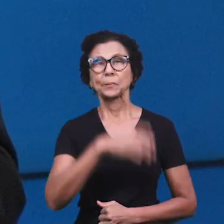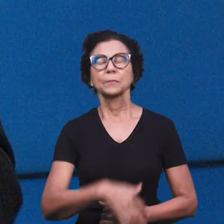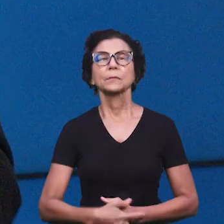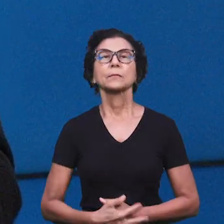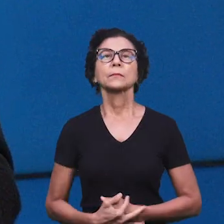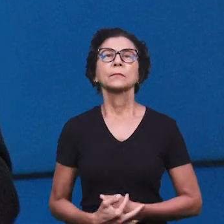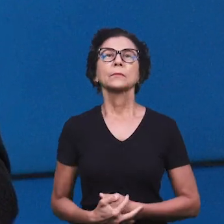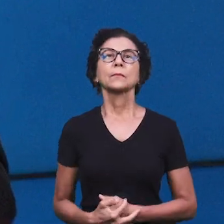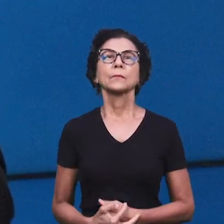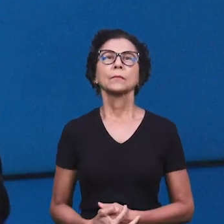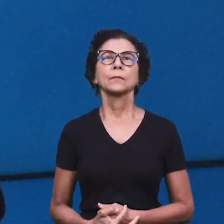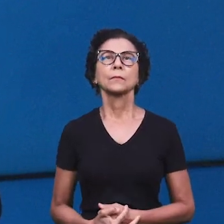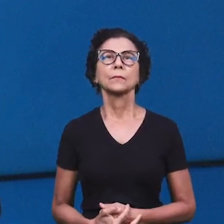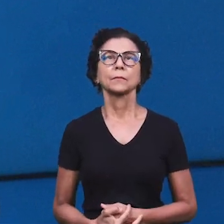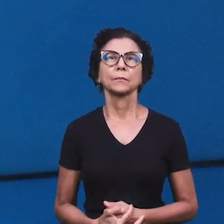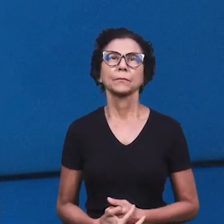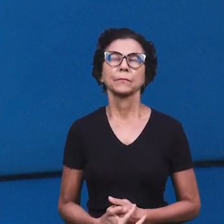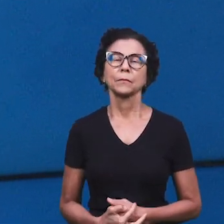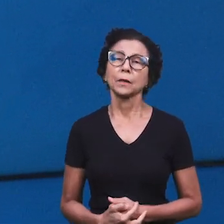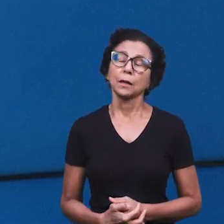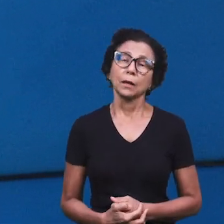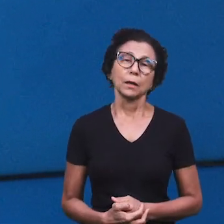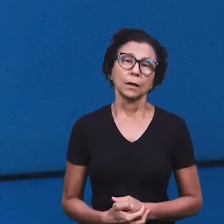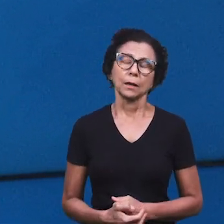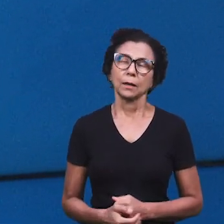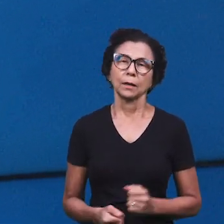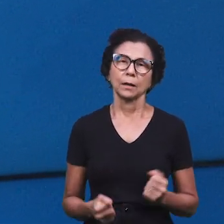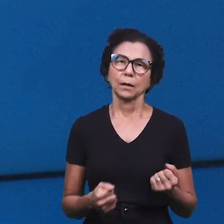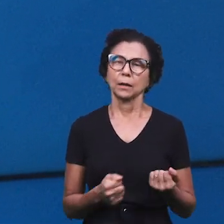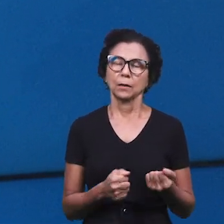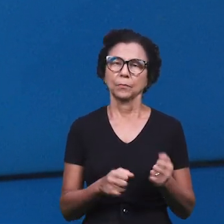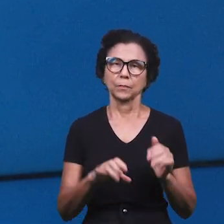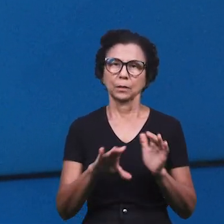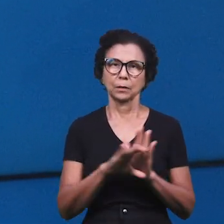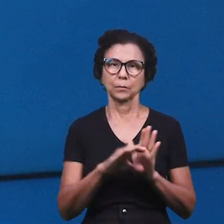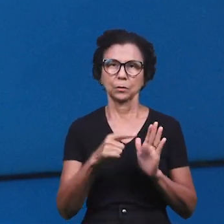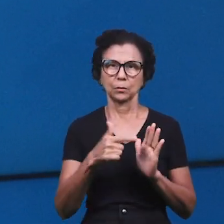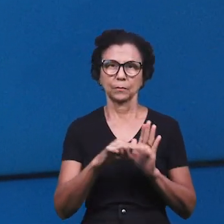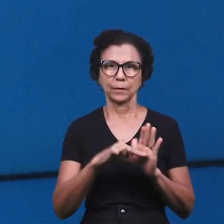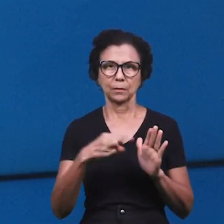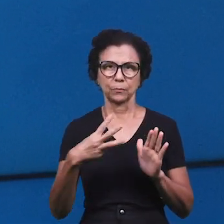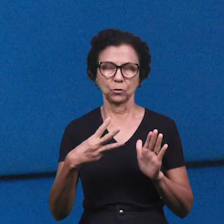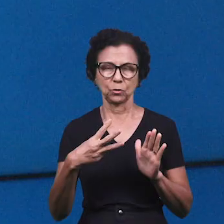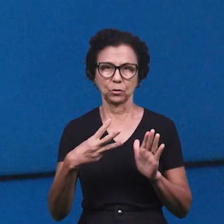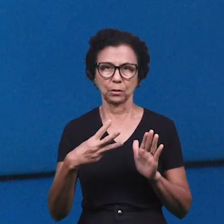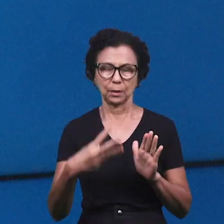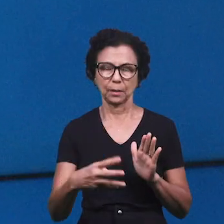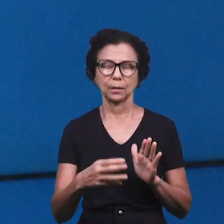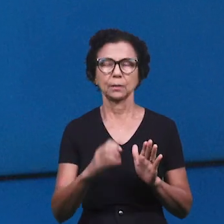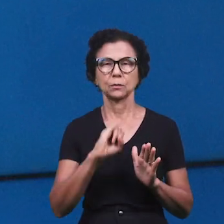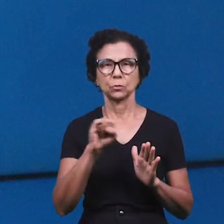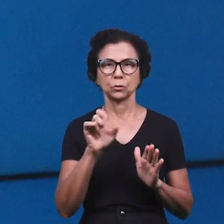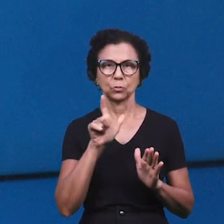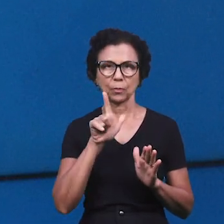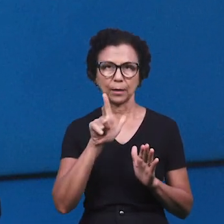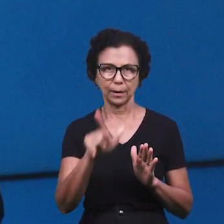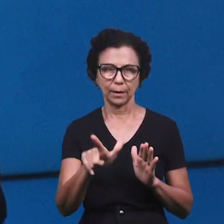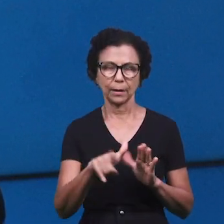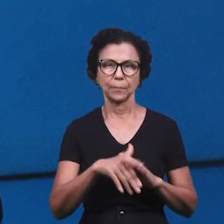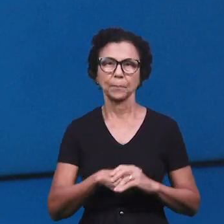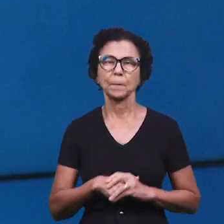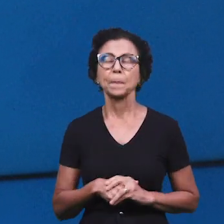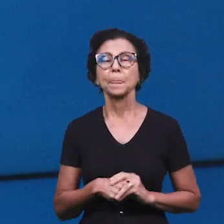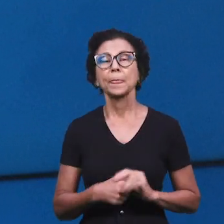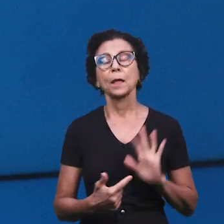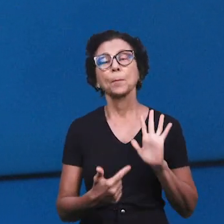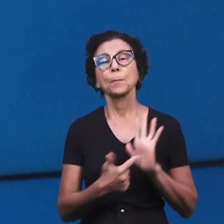verso 23 do livro de Joel, está lá a expressão, né, a chuva temporã e a chuva serôdia. Serôdia quer dizer a chuva